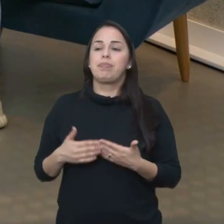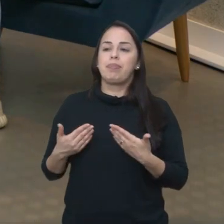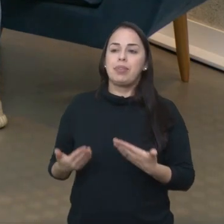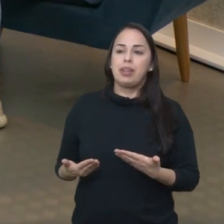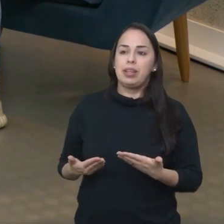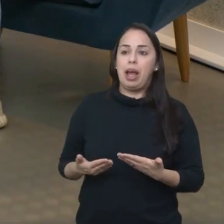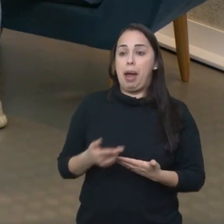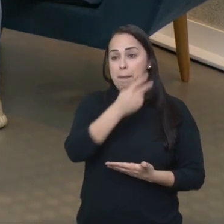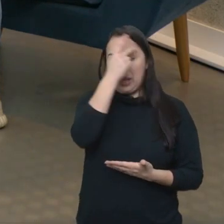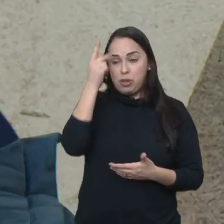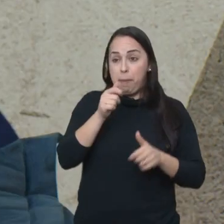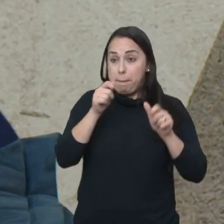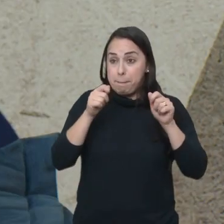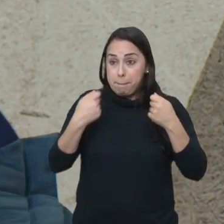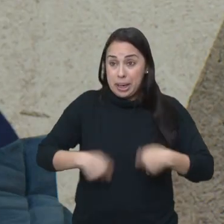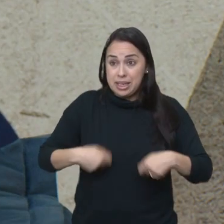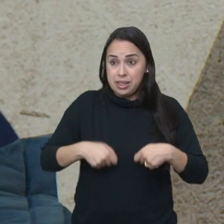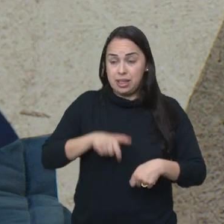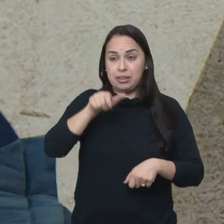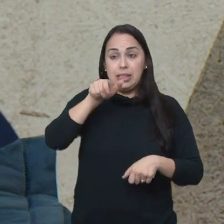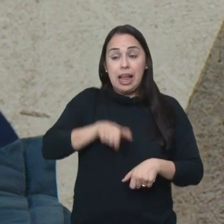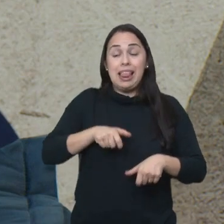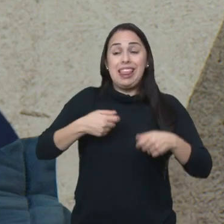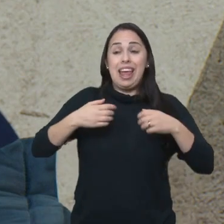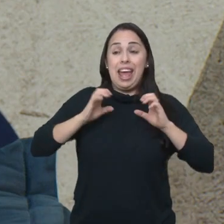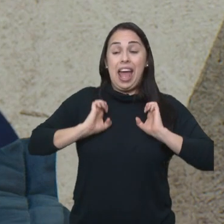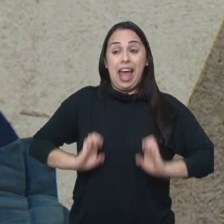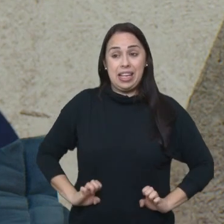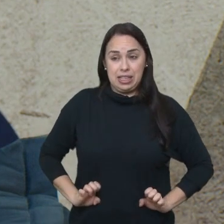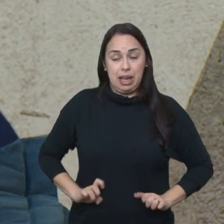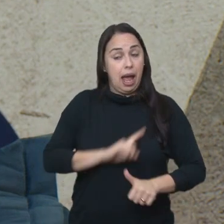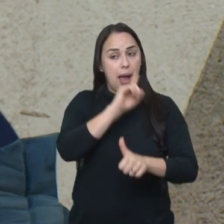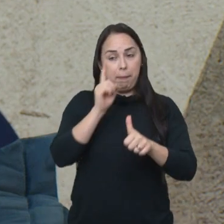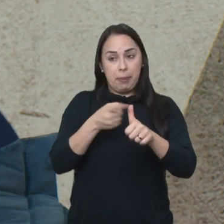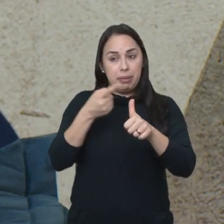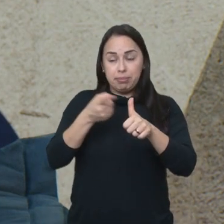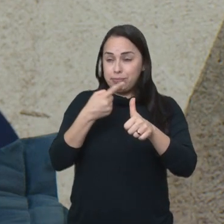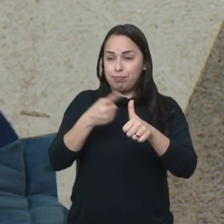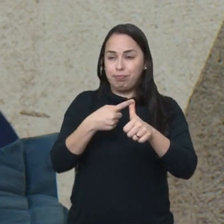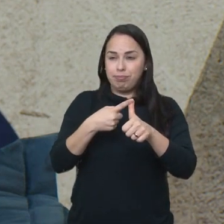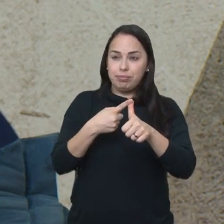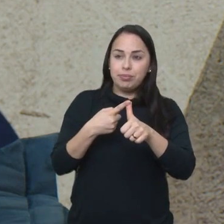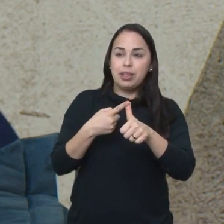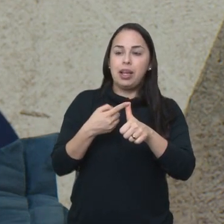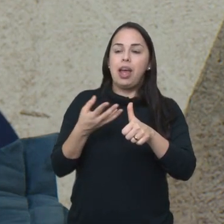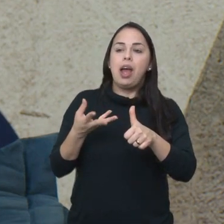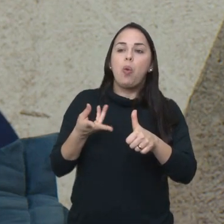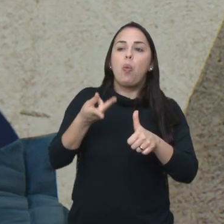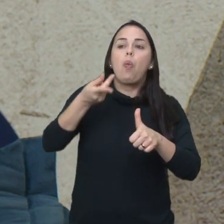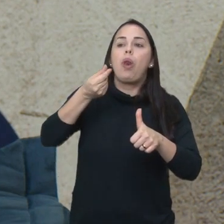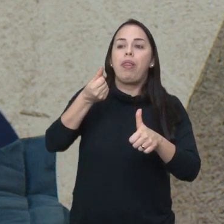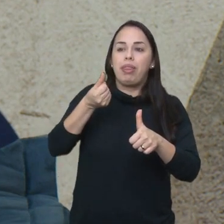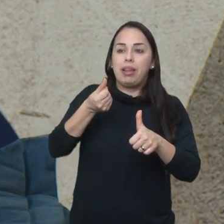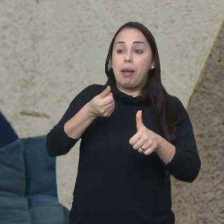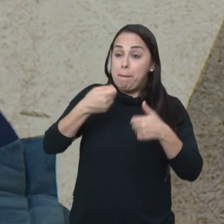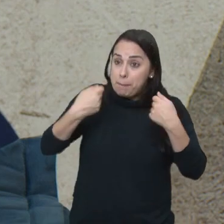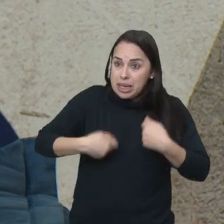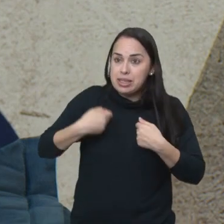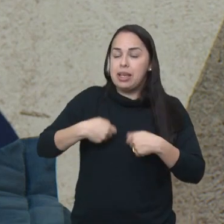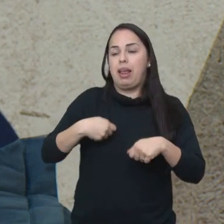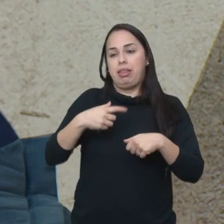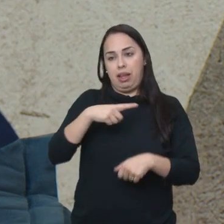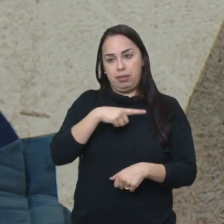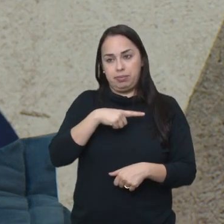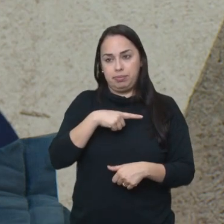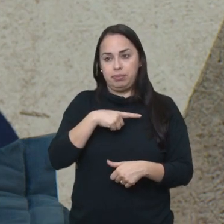Enquanto tradutor e intérprete, essa pessoa precisa ter ética. Eu acho que é a primeira qualidade que